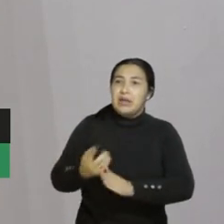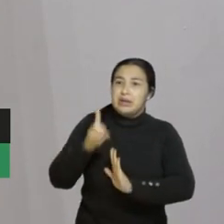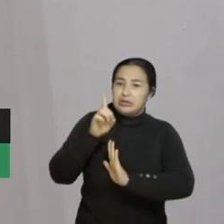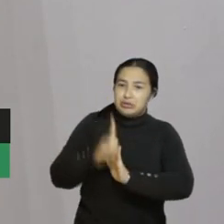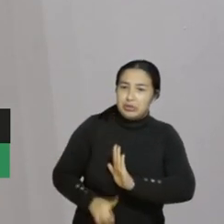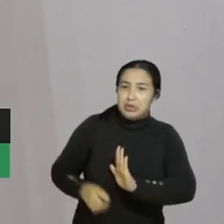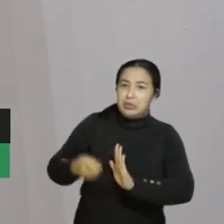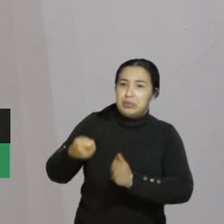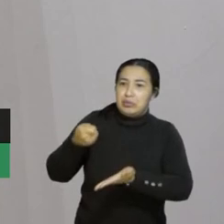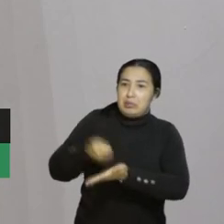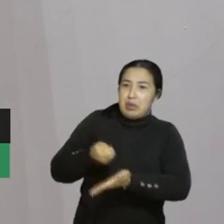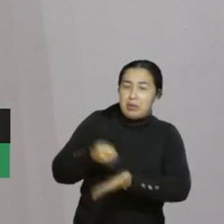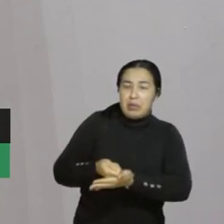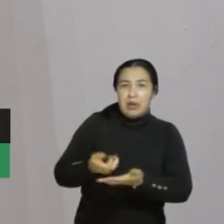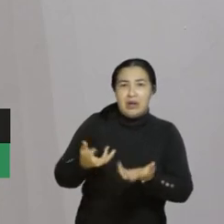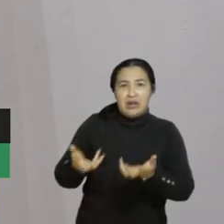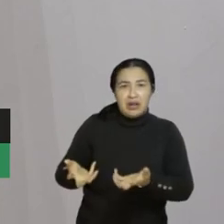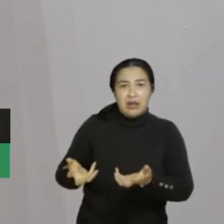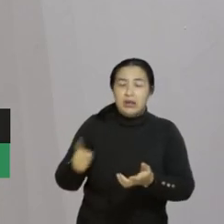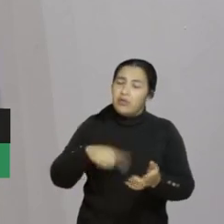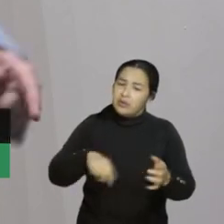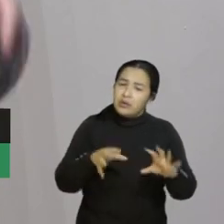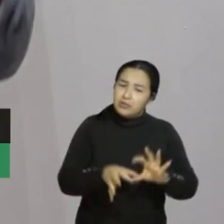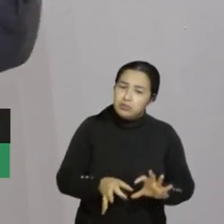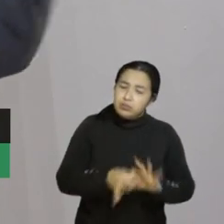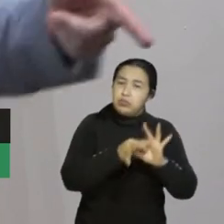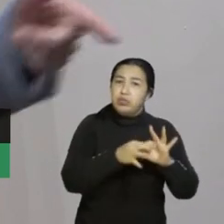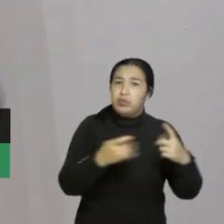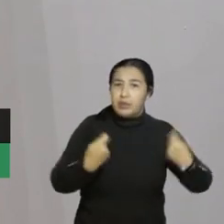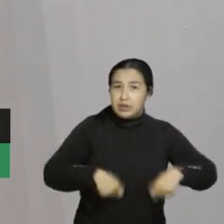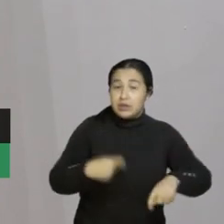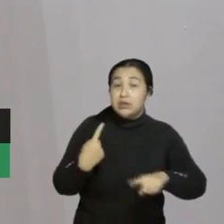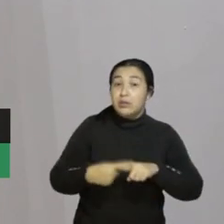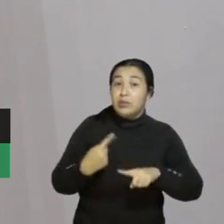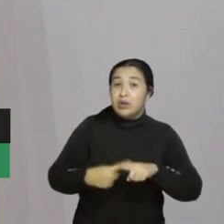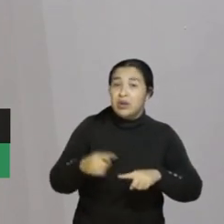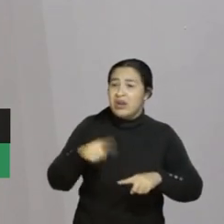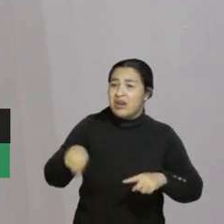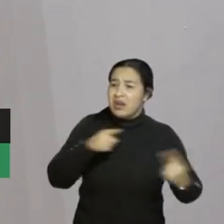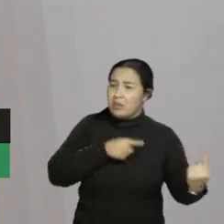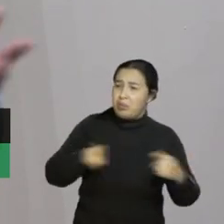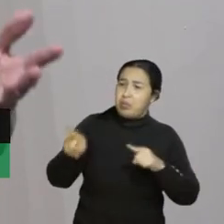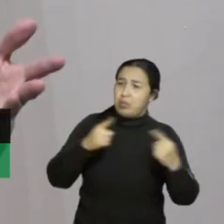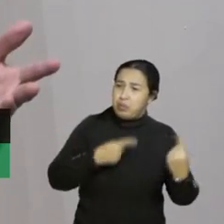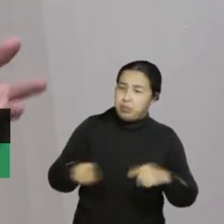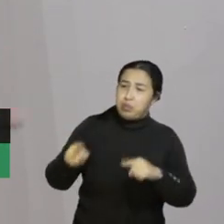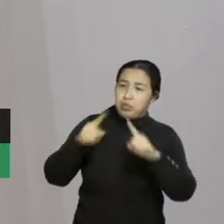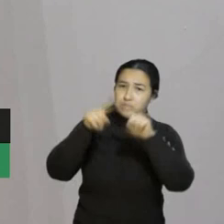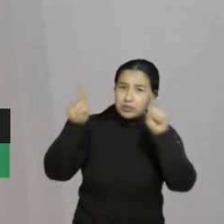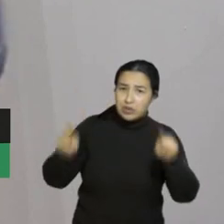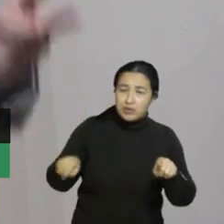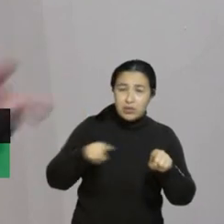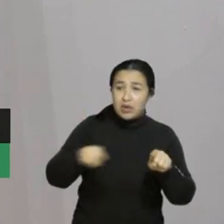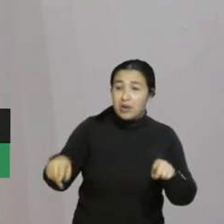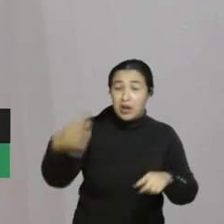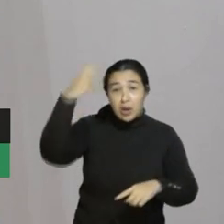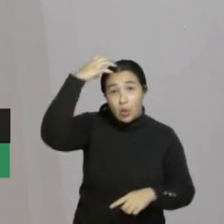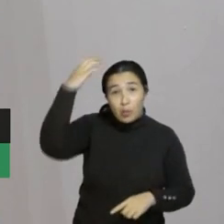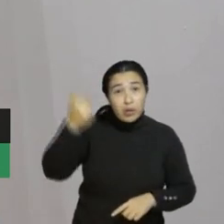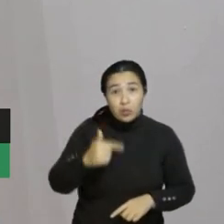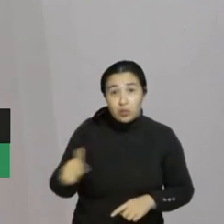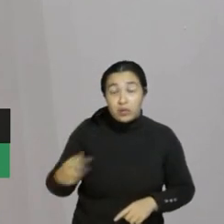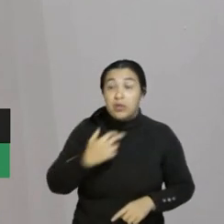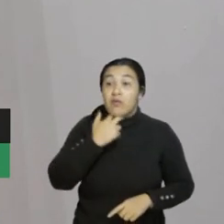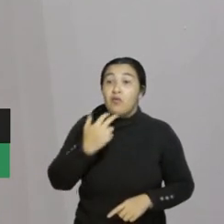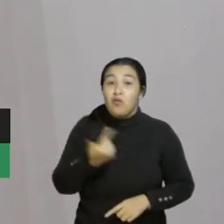defensores. Então, nós temos que nos unir nesse momento, porque senão nós vamos ficar sempre retalhando os coitados servidores que não têm voz. E se vier reclamar,